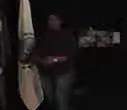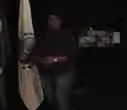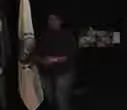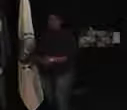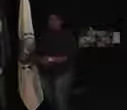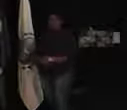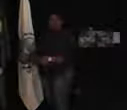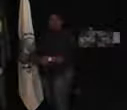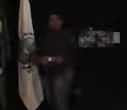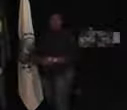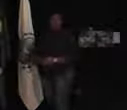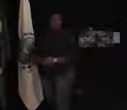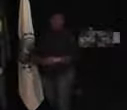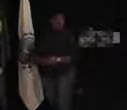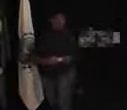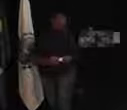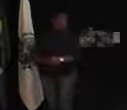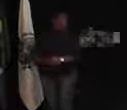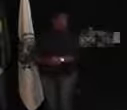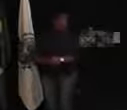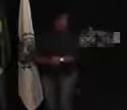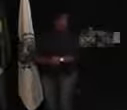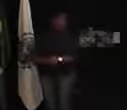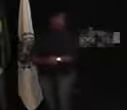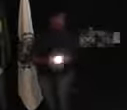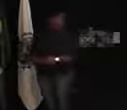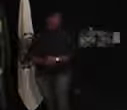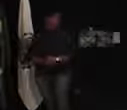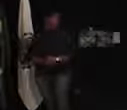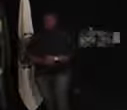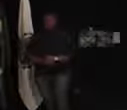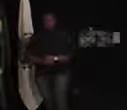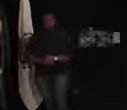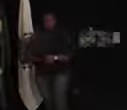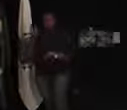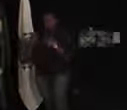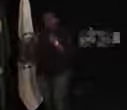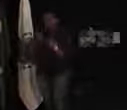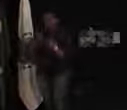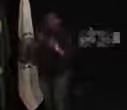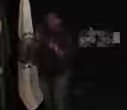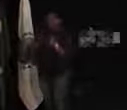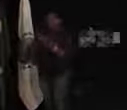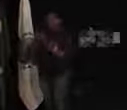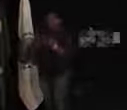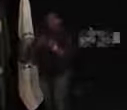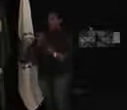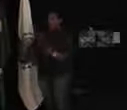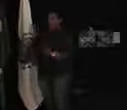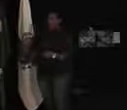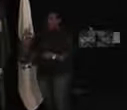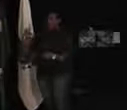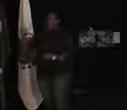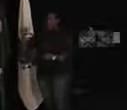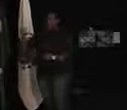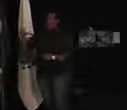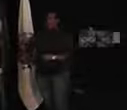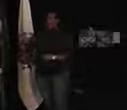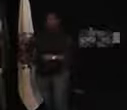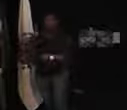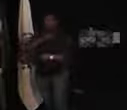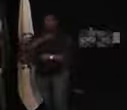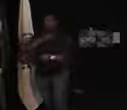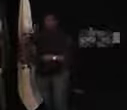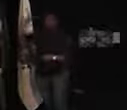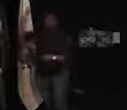Então aí vamos falar dessa desorganização cotidiana do TDA adulto, que também ela parece